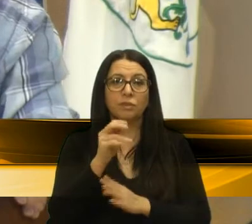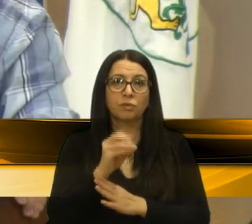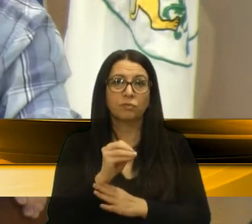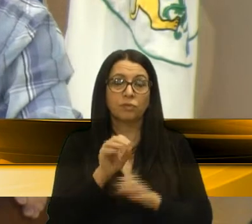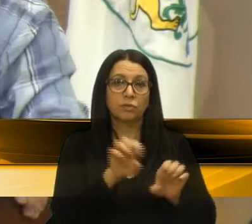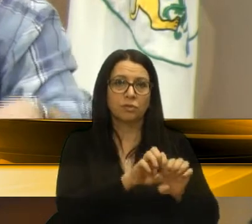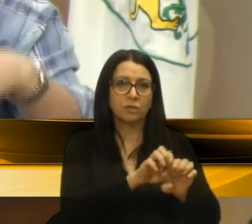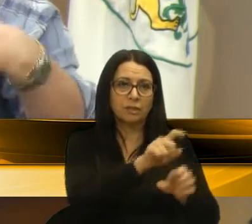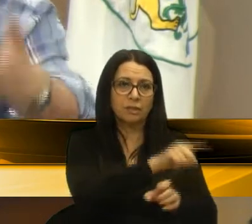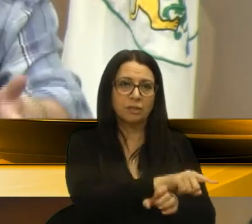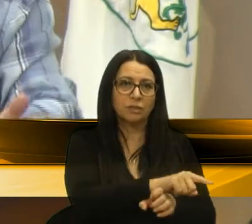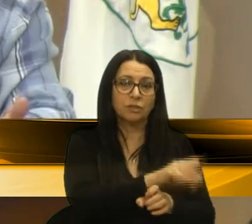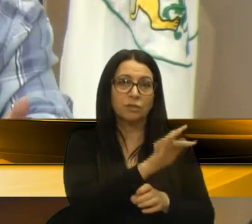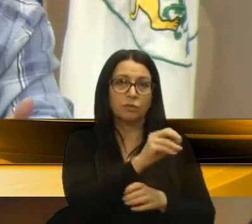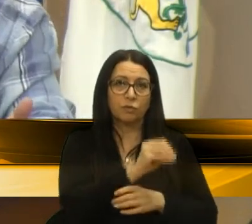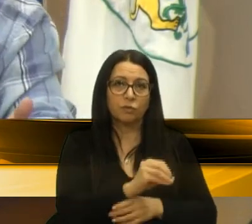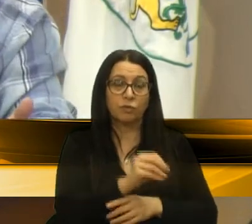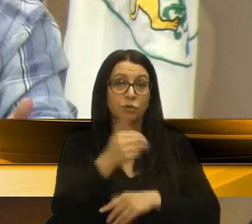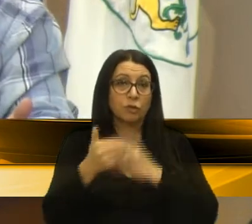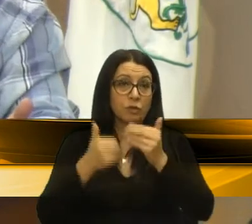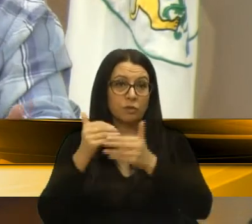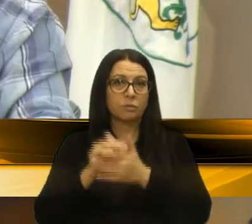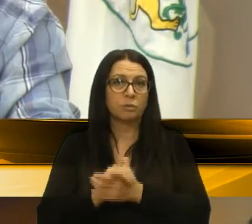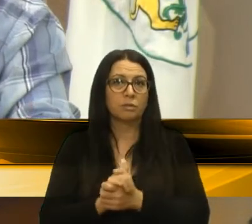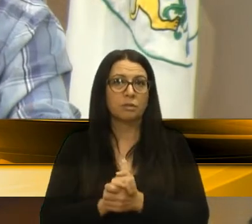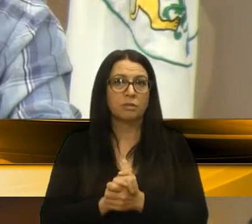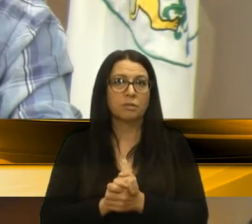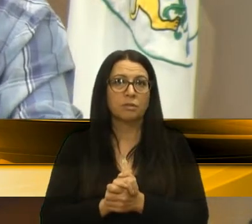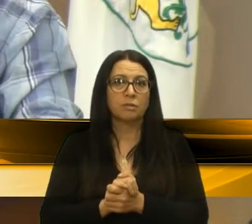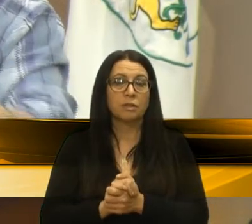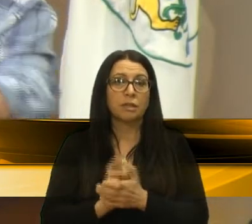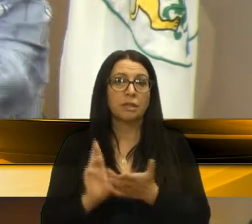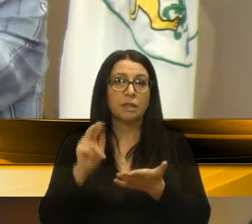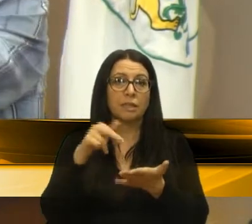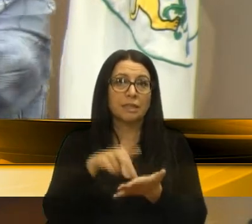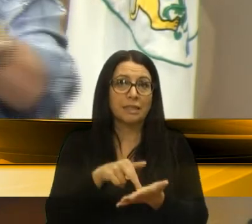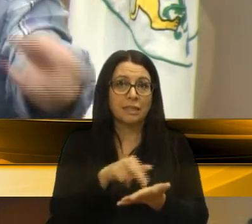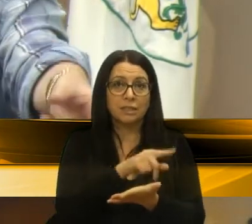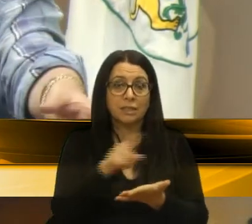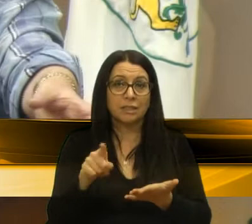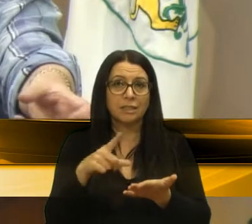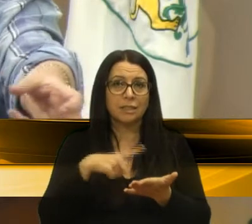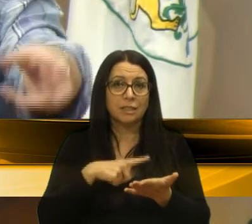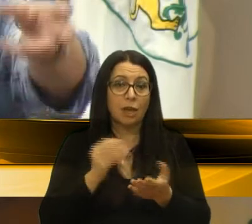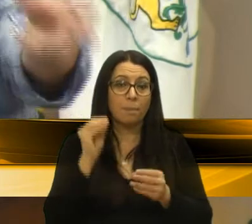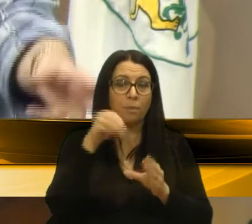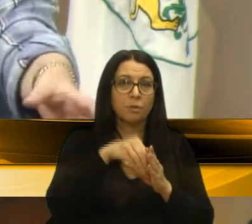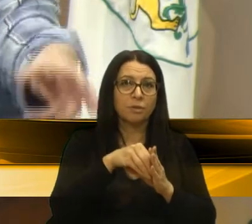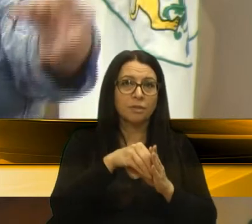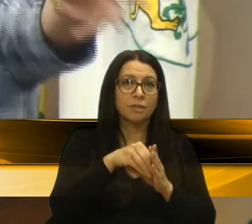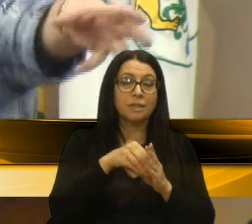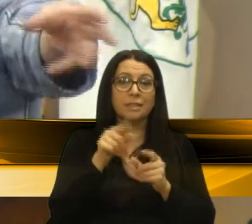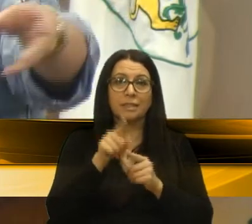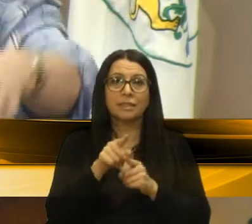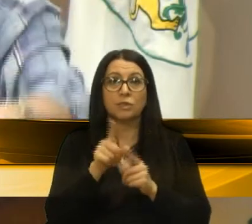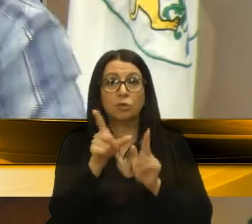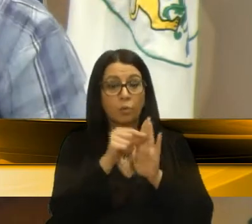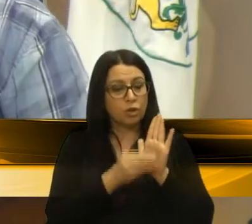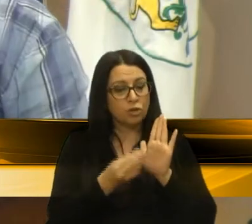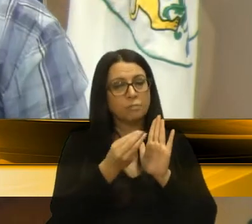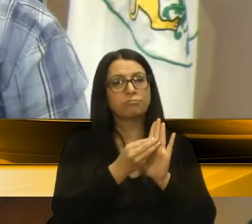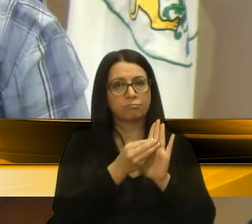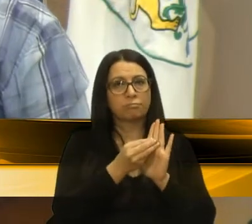seus fundos de desenvolvimento então na realidade nós só introduzimos incorporamos um artigo ali